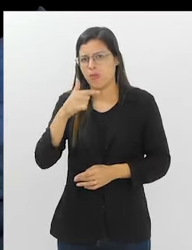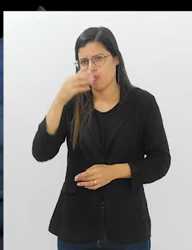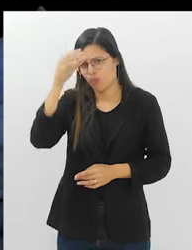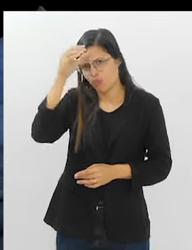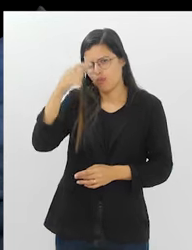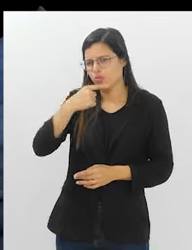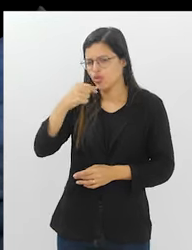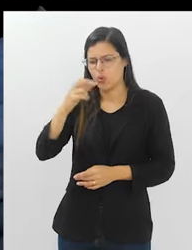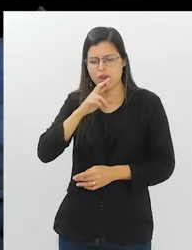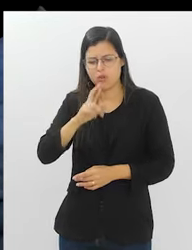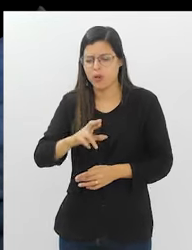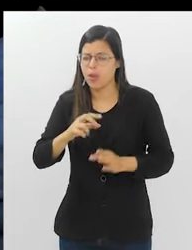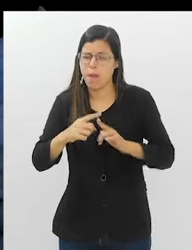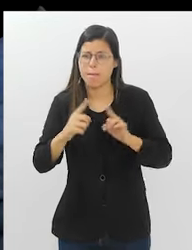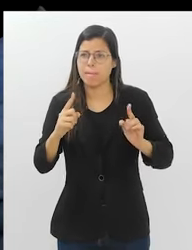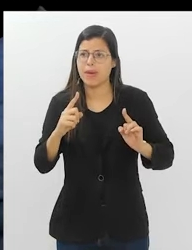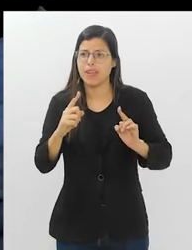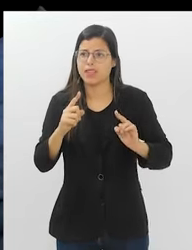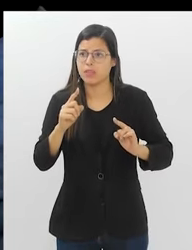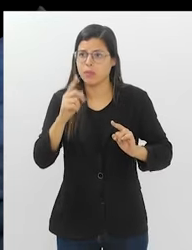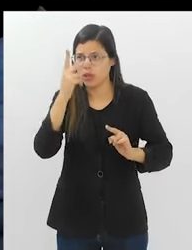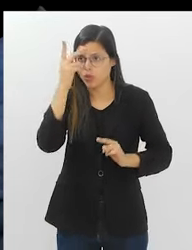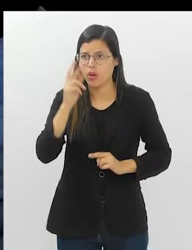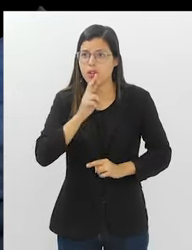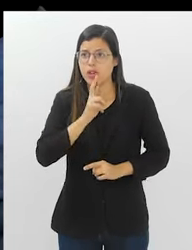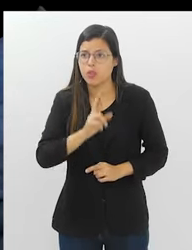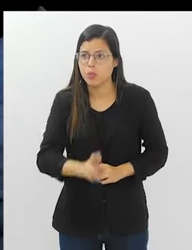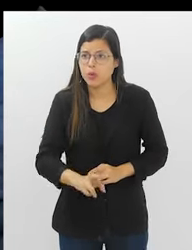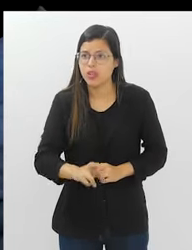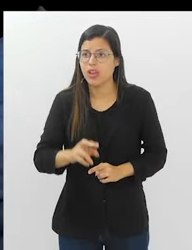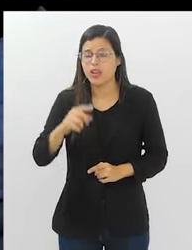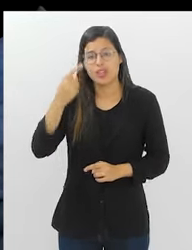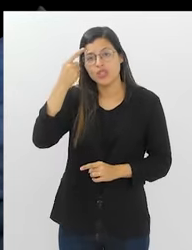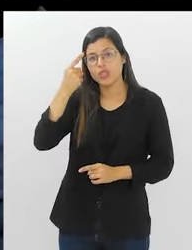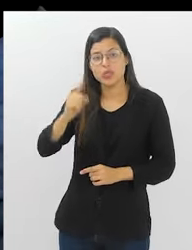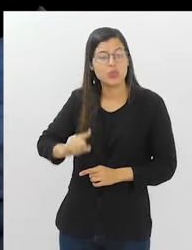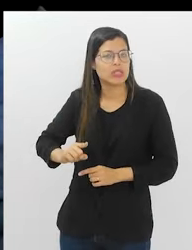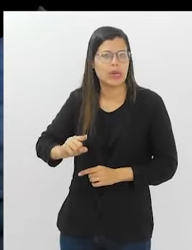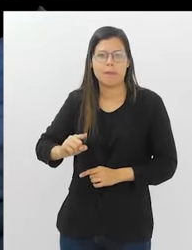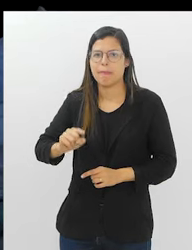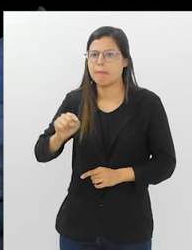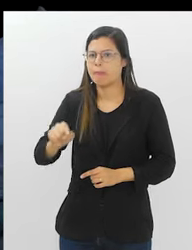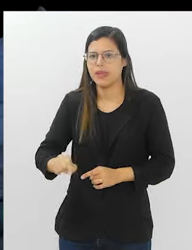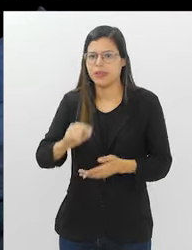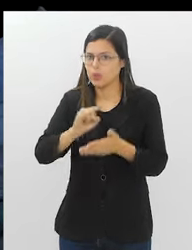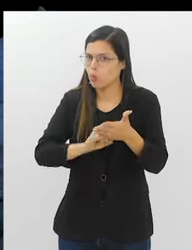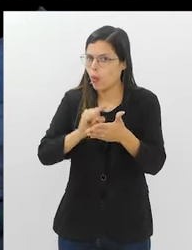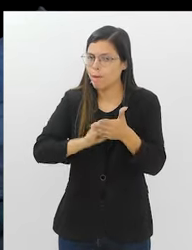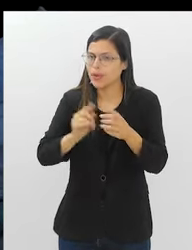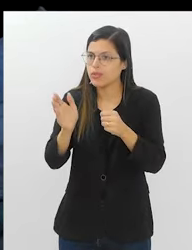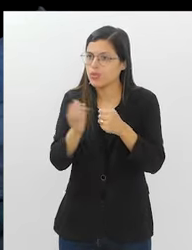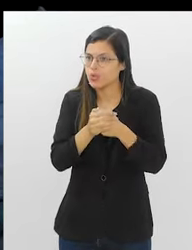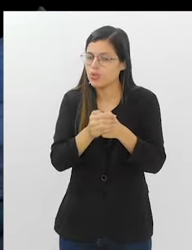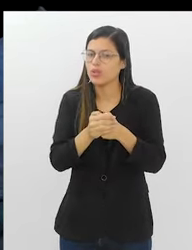respondeu, gente, e a gente não podia imaginar que estava lá, tio, o senhor realmente, o senhor